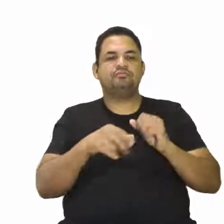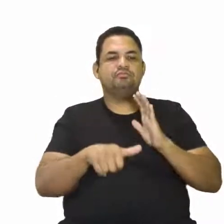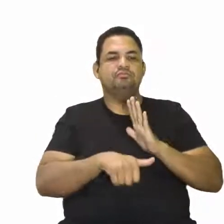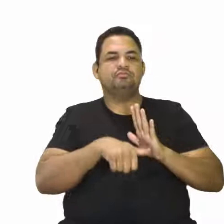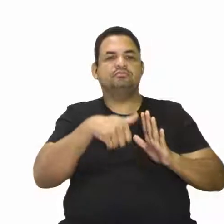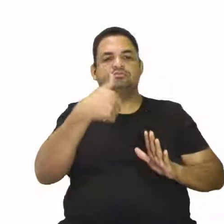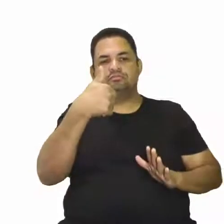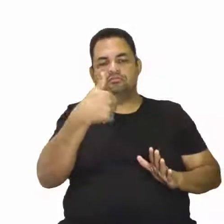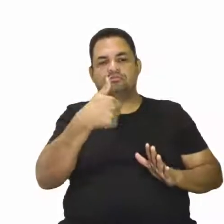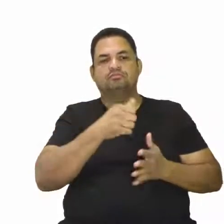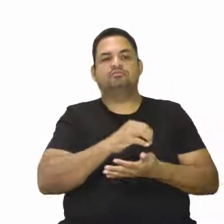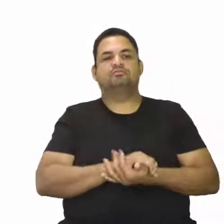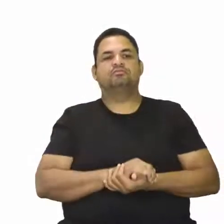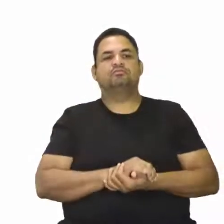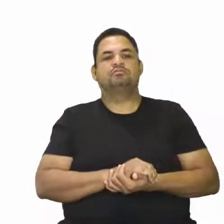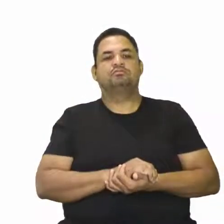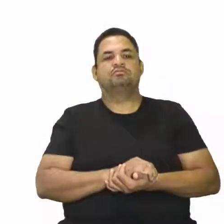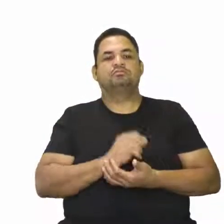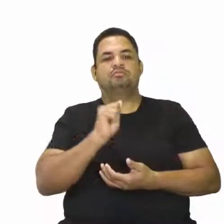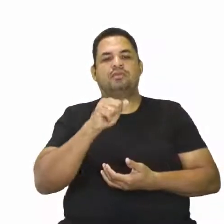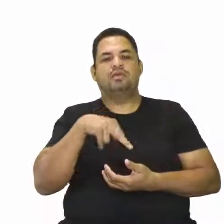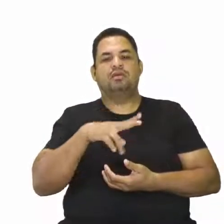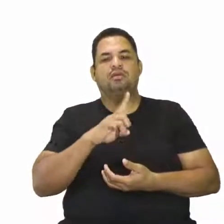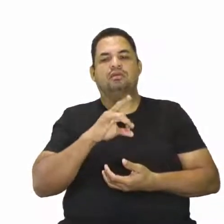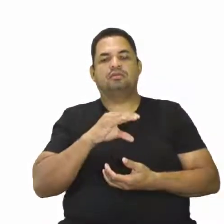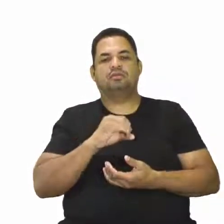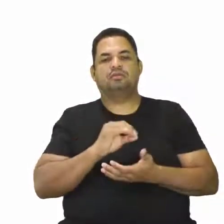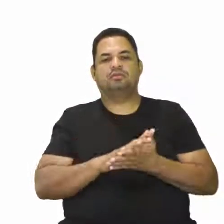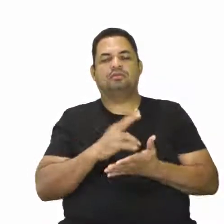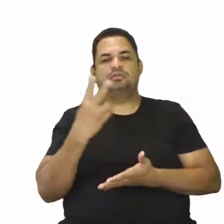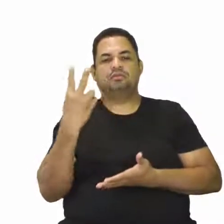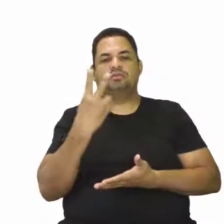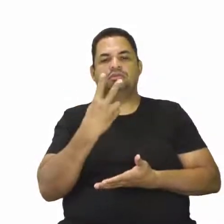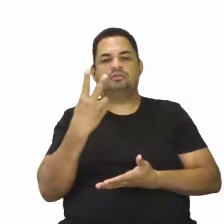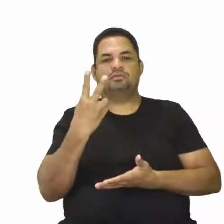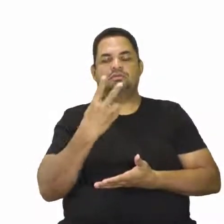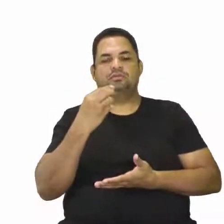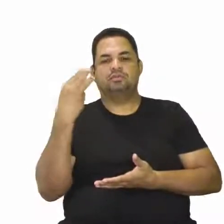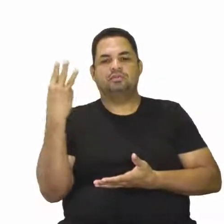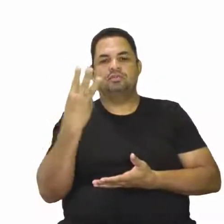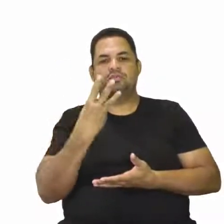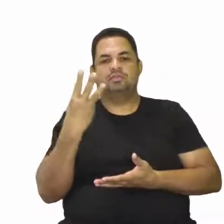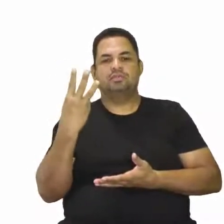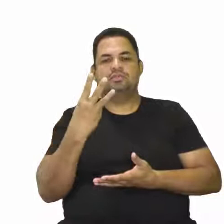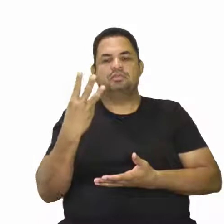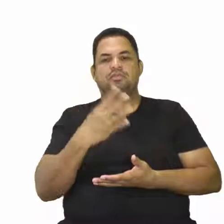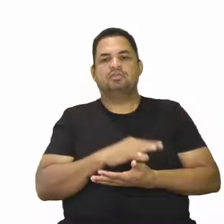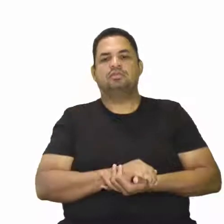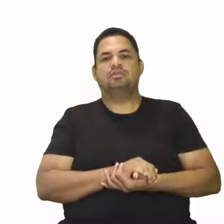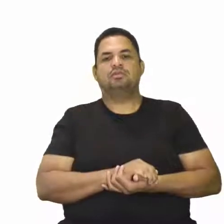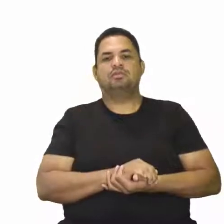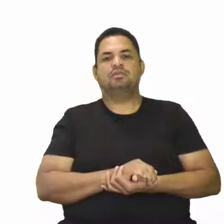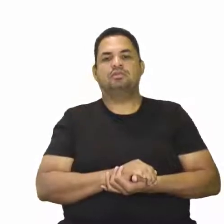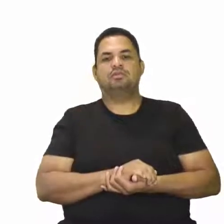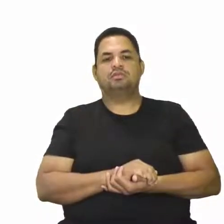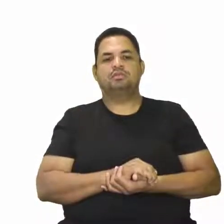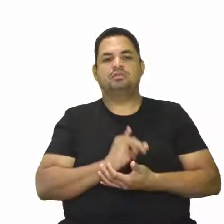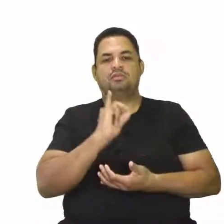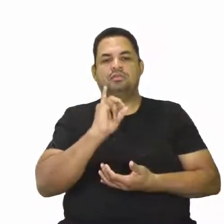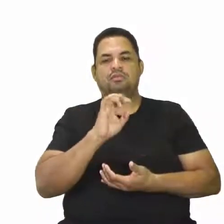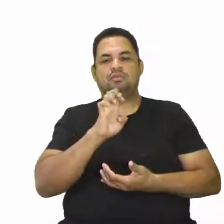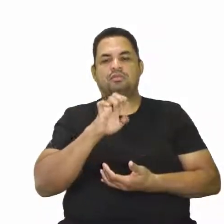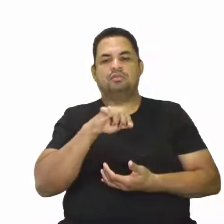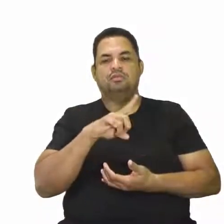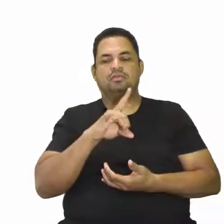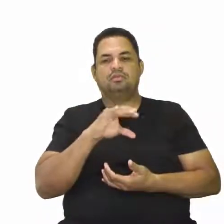primeira conjugação, ando. Verbos da segunda e da terceira conjugação,